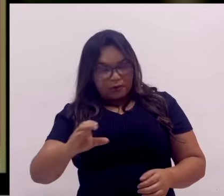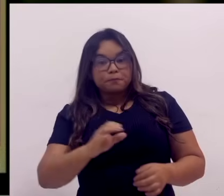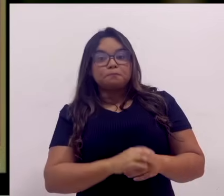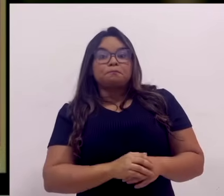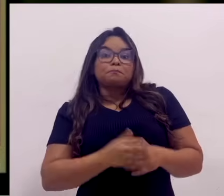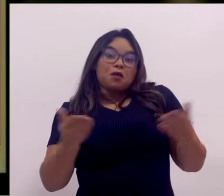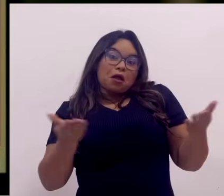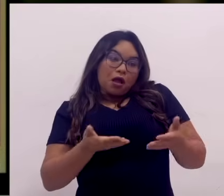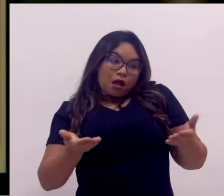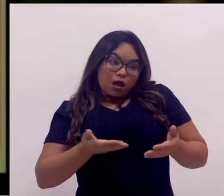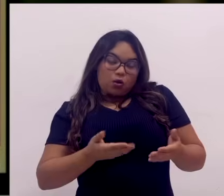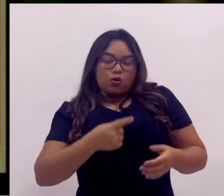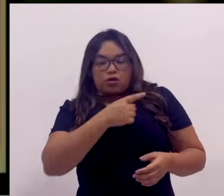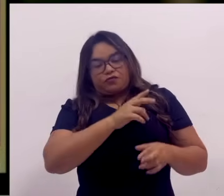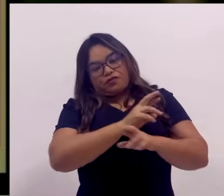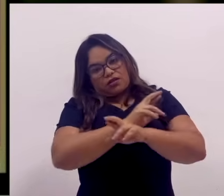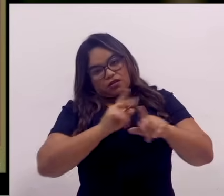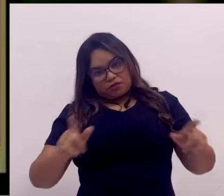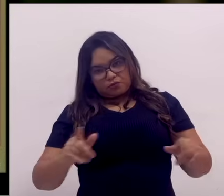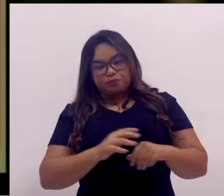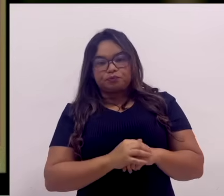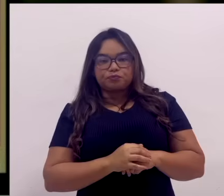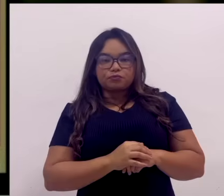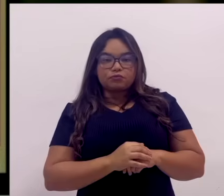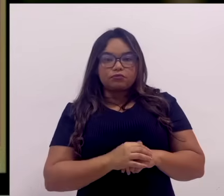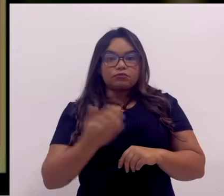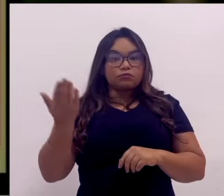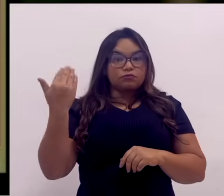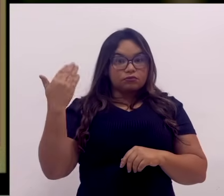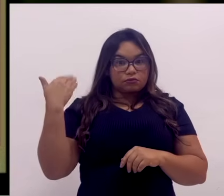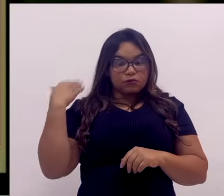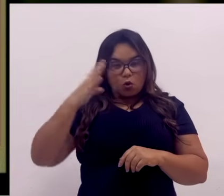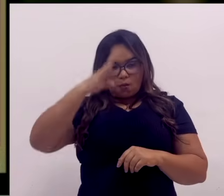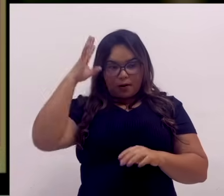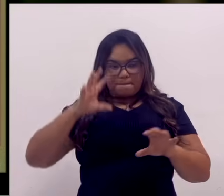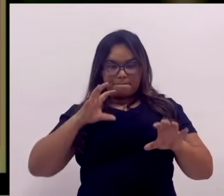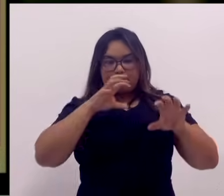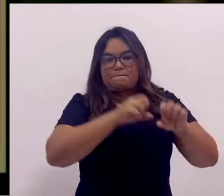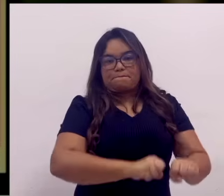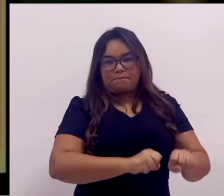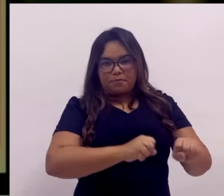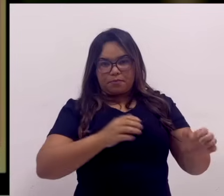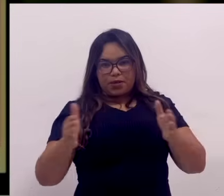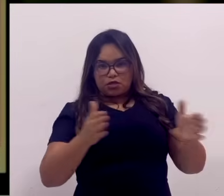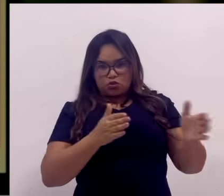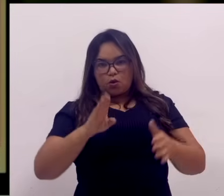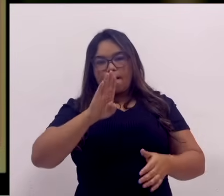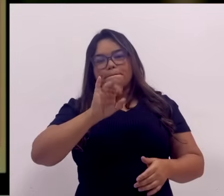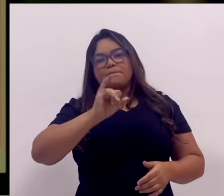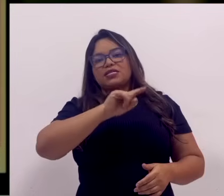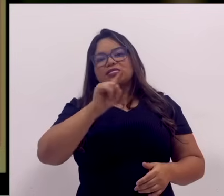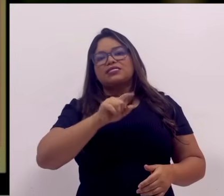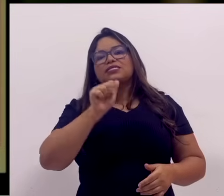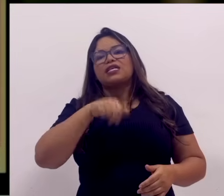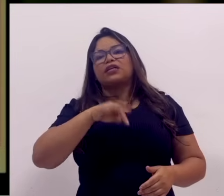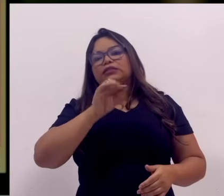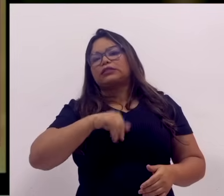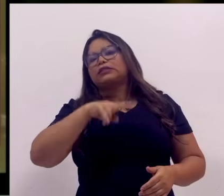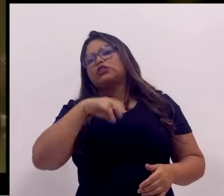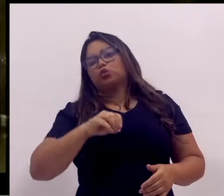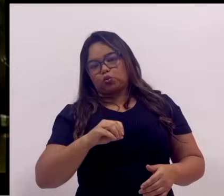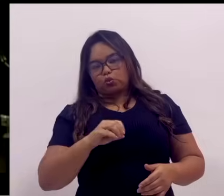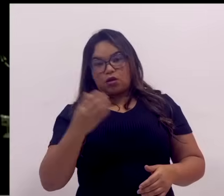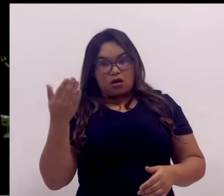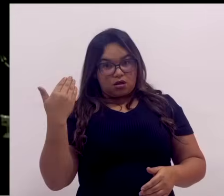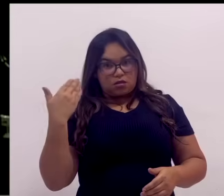Quando os muçulmanos tomaram controle no período bizantino e no período pós-bizantino, transformaram-na numa mesquita e hoje em